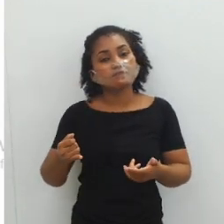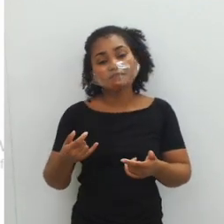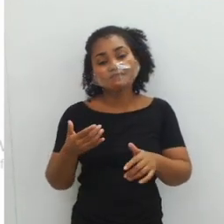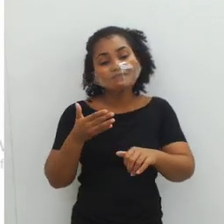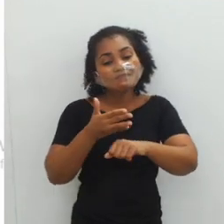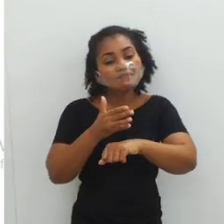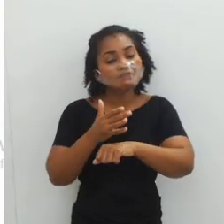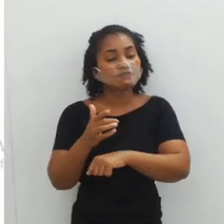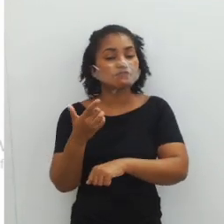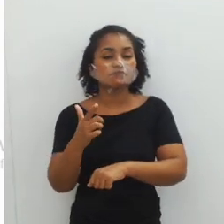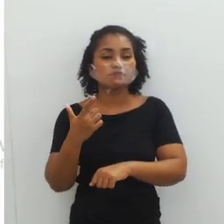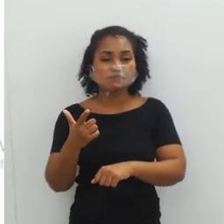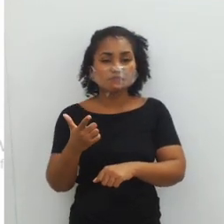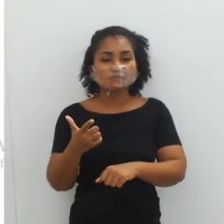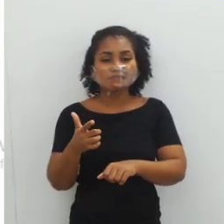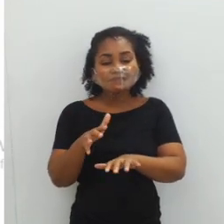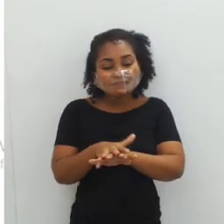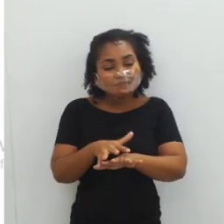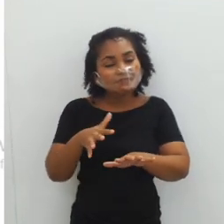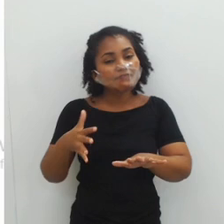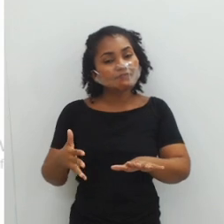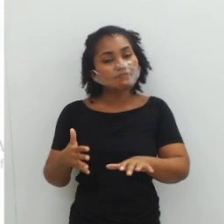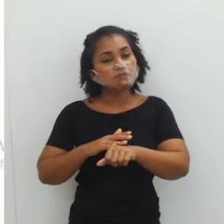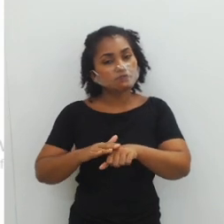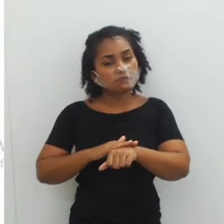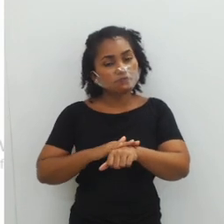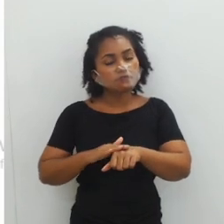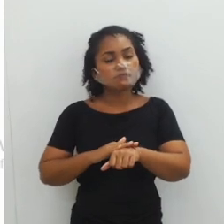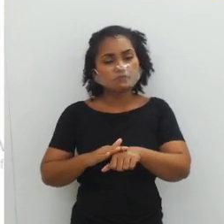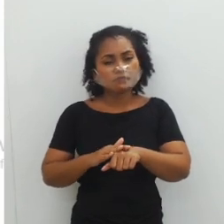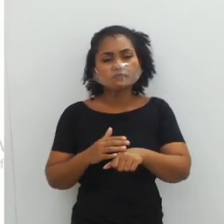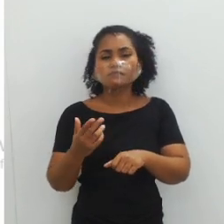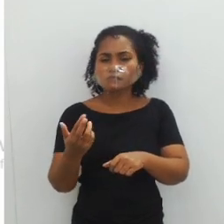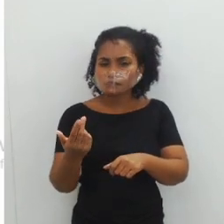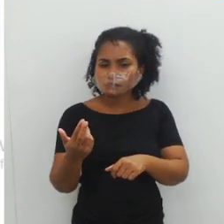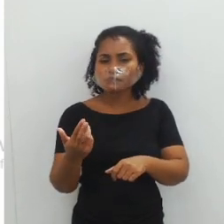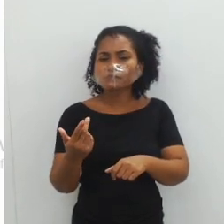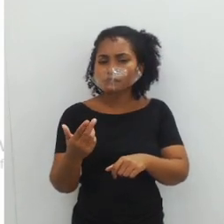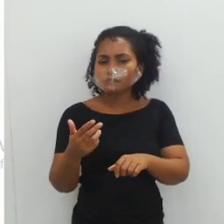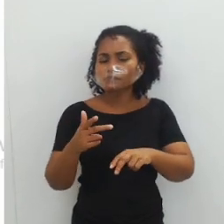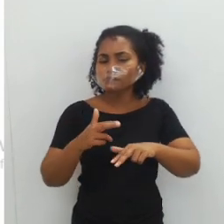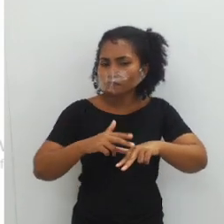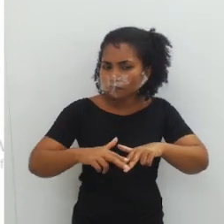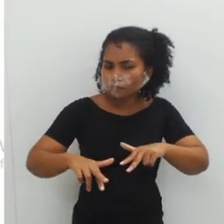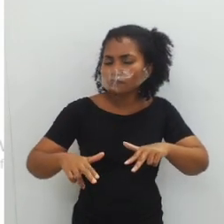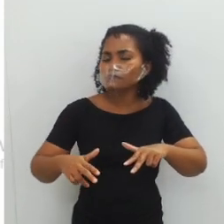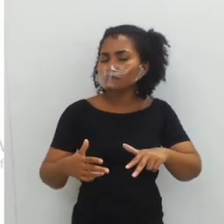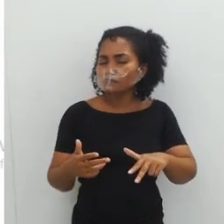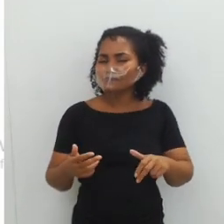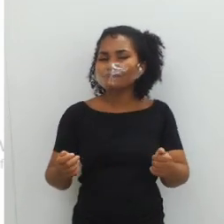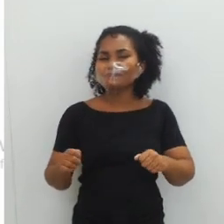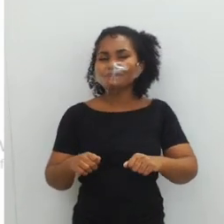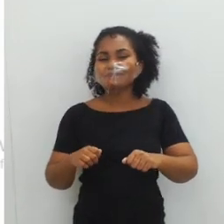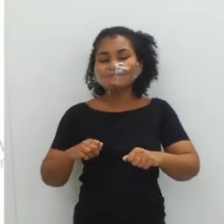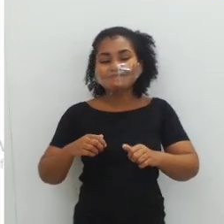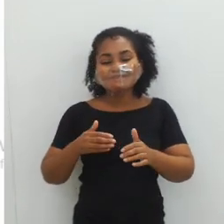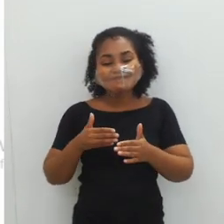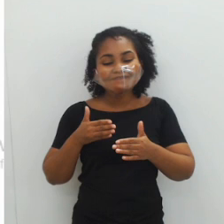muitas vezes, essa segregação racial, assim como a segregação de gênero, tira